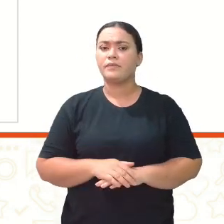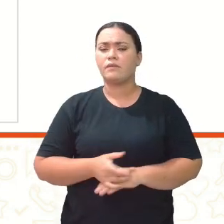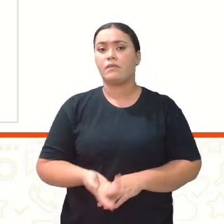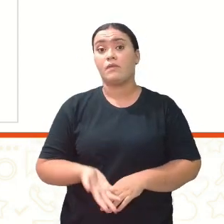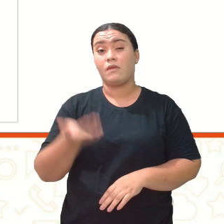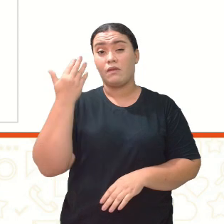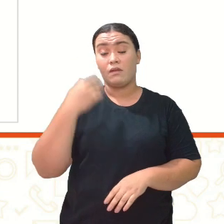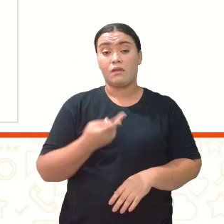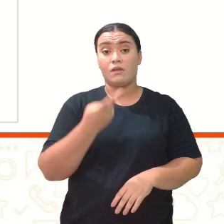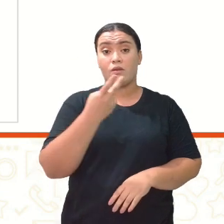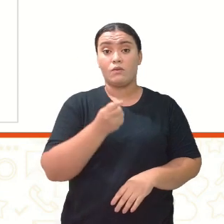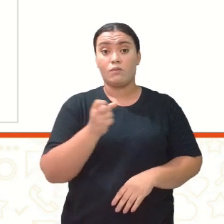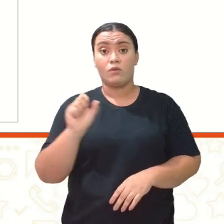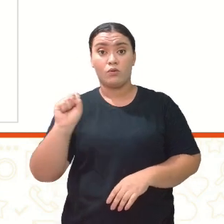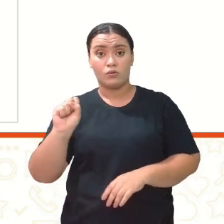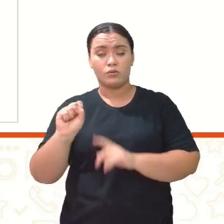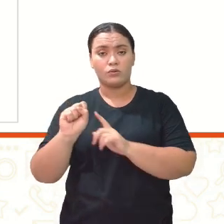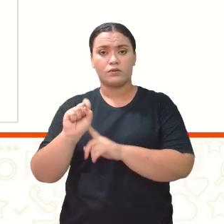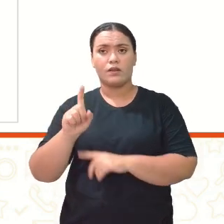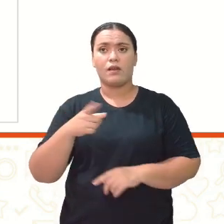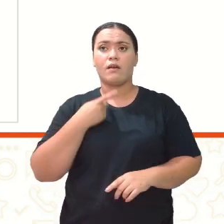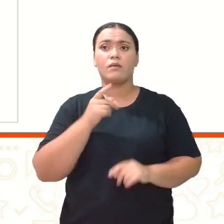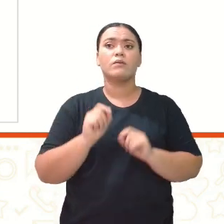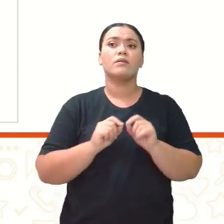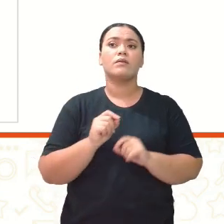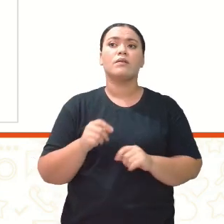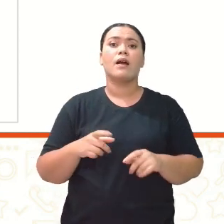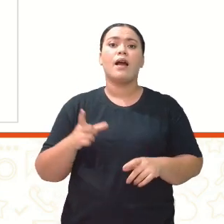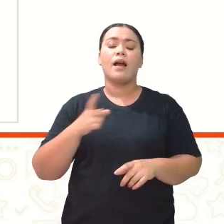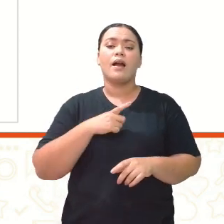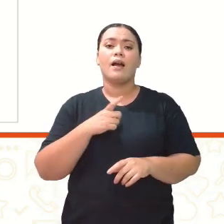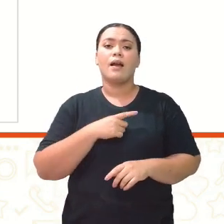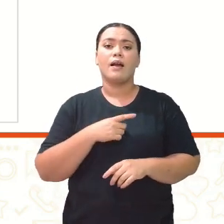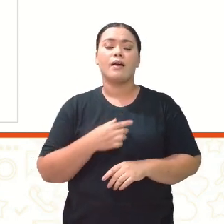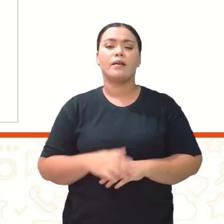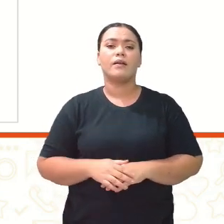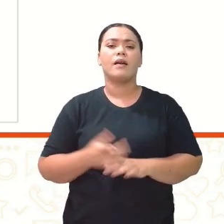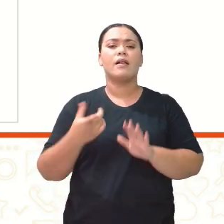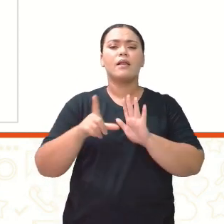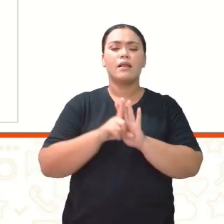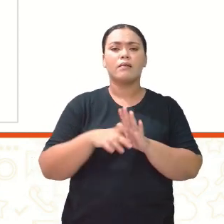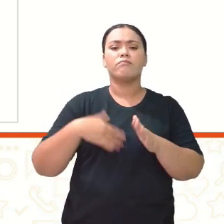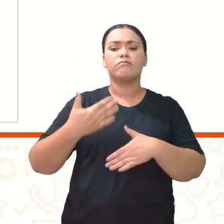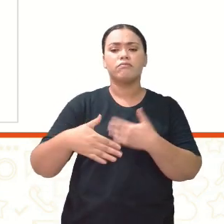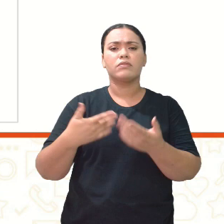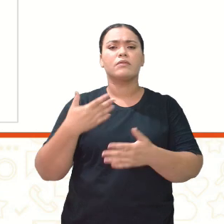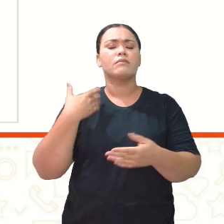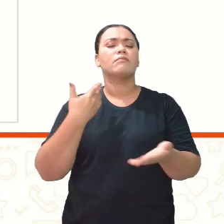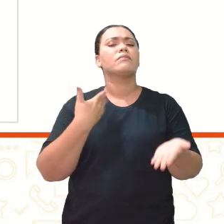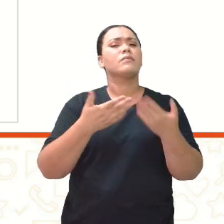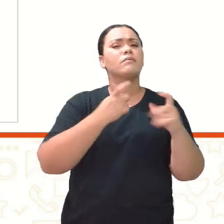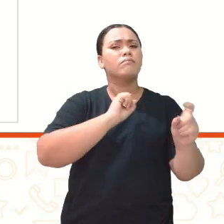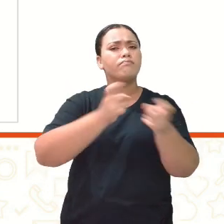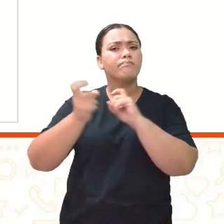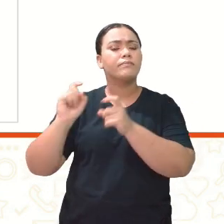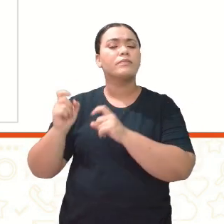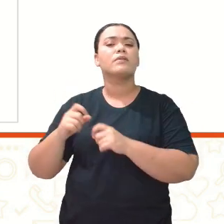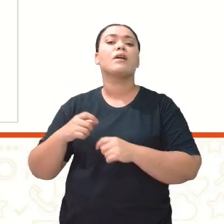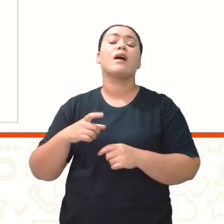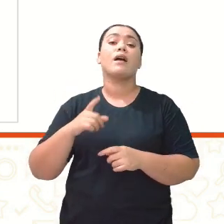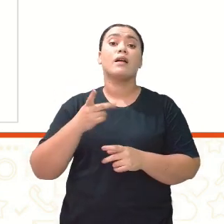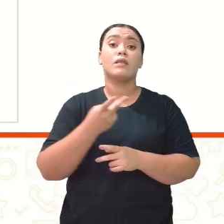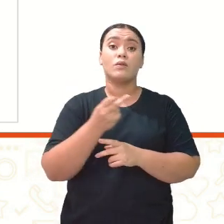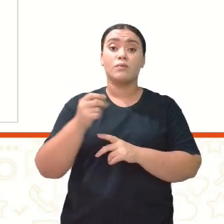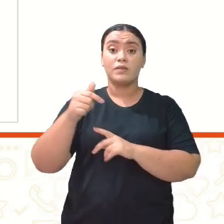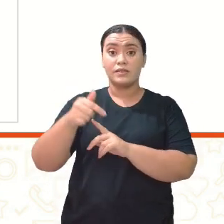Inicialmente, lá em 2008, a legislação começa a ser implementada, a ser discutida, a ser formulada em 2007,